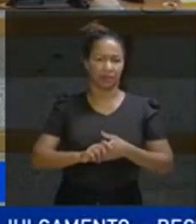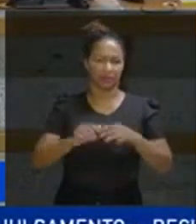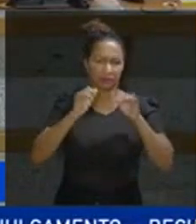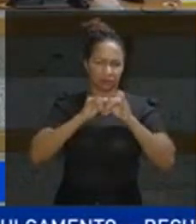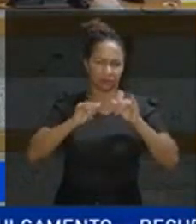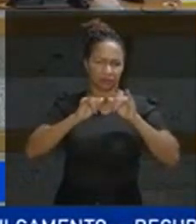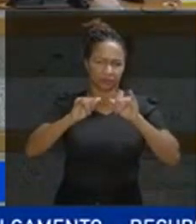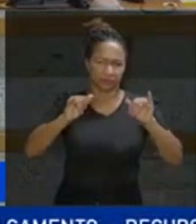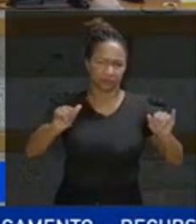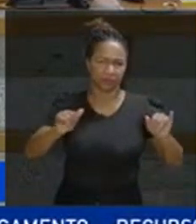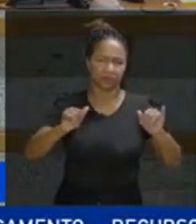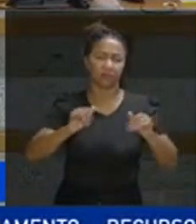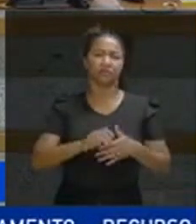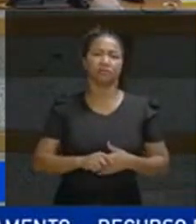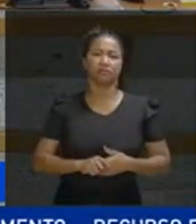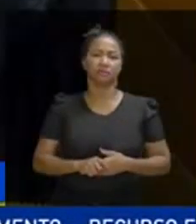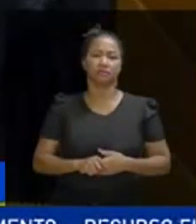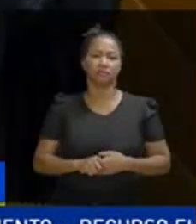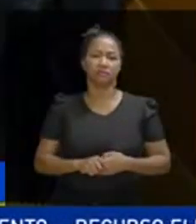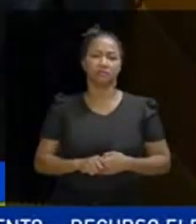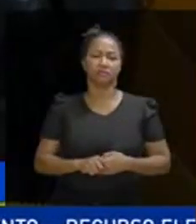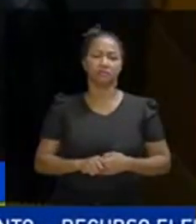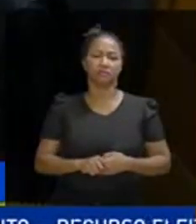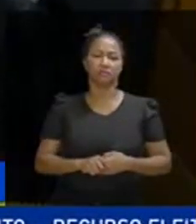notícia, a veiculação,